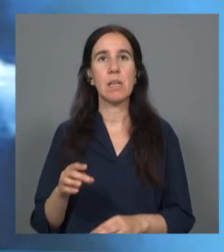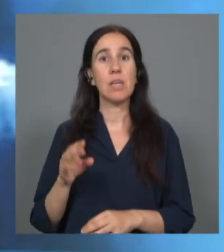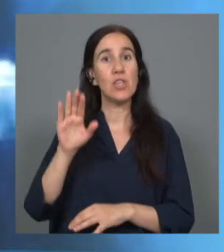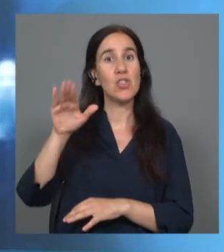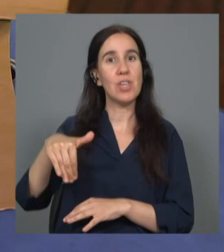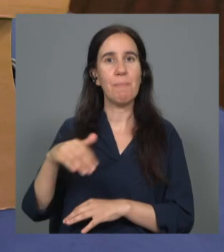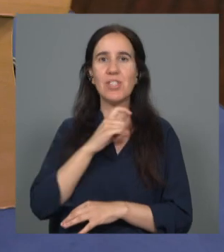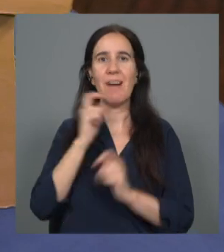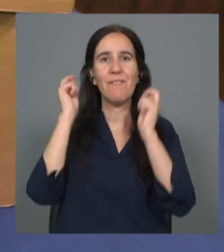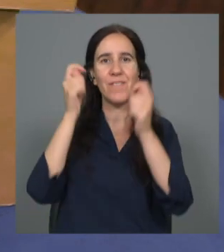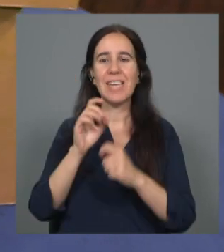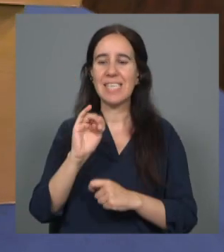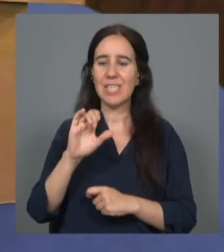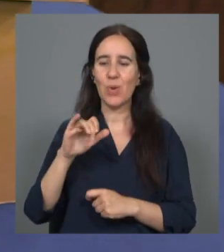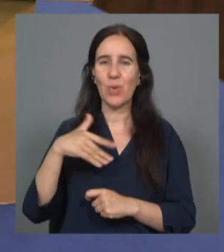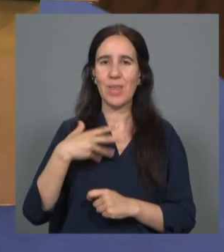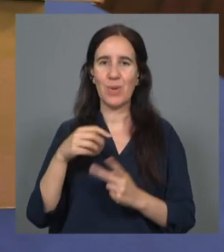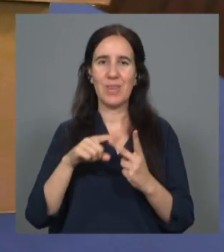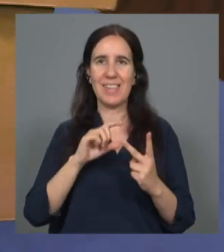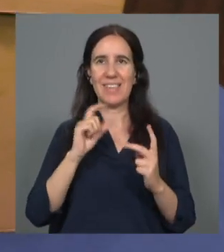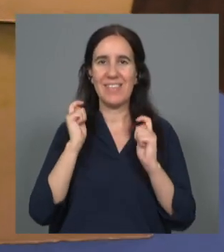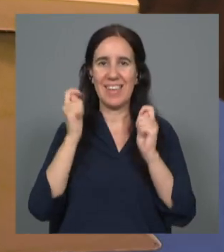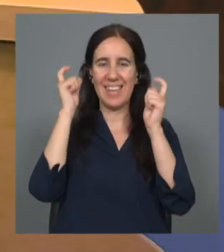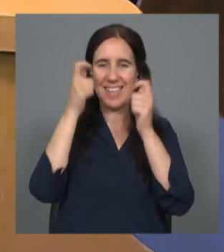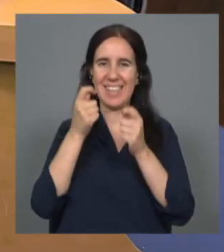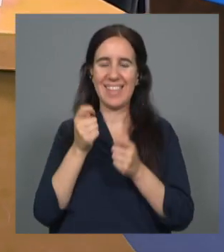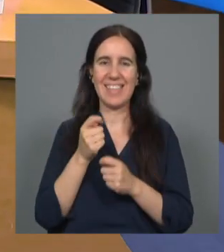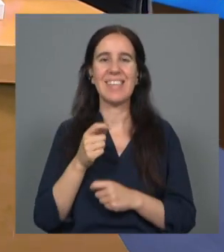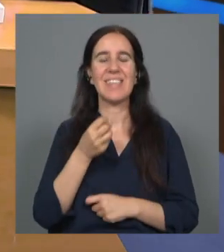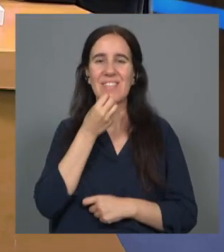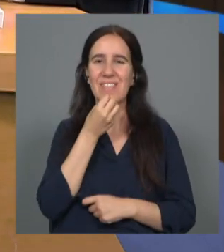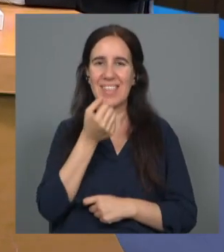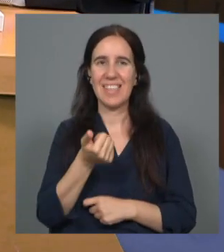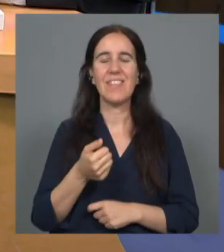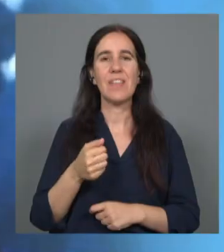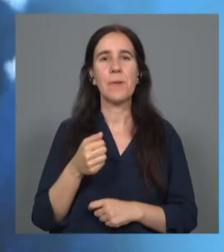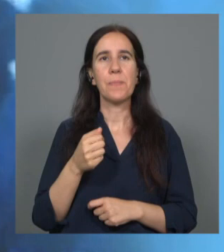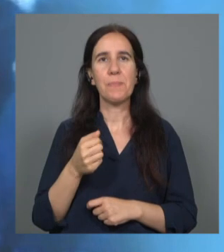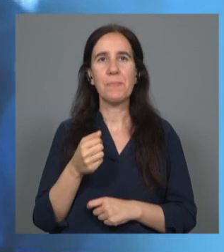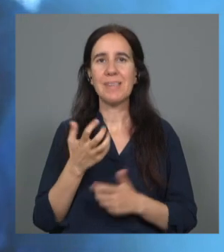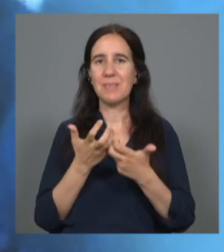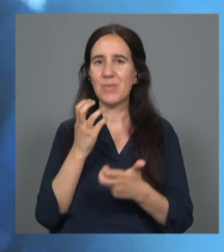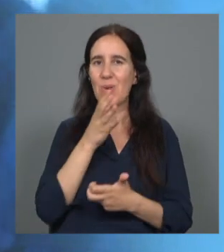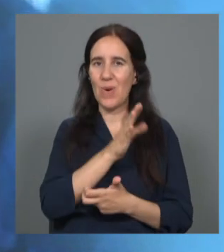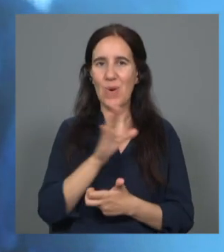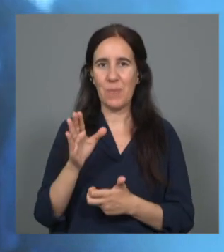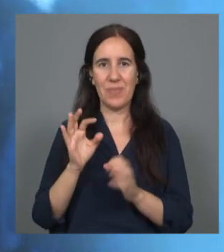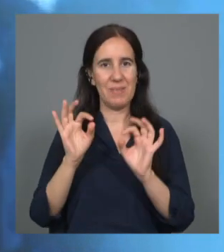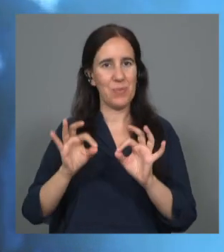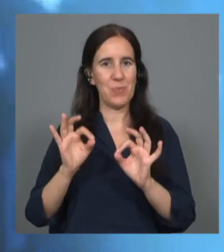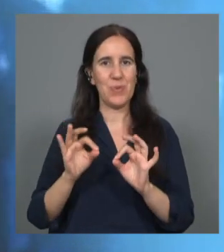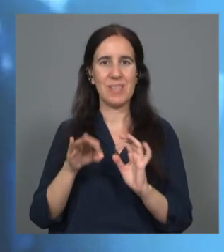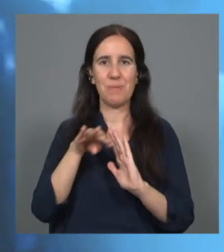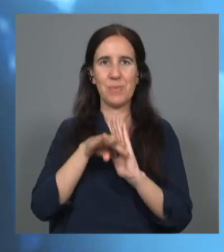Frei Secundino. Frei Severino e Frei Secundino. Muito bem, muito bem. Mas só de sublinhar que, mesmo a terminar o nosso